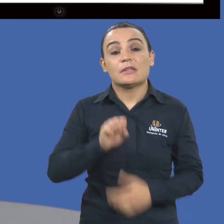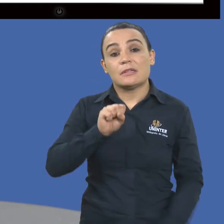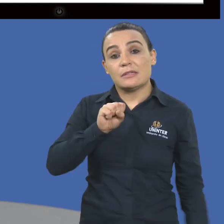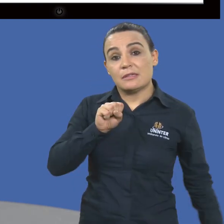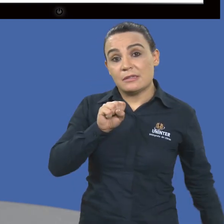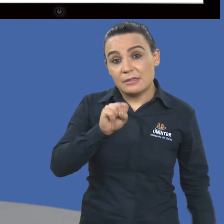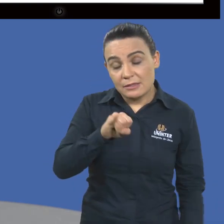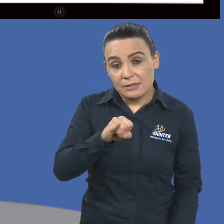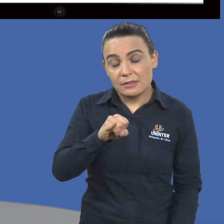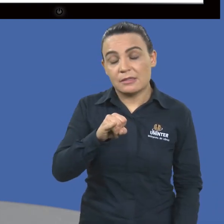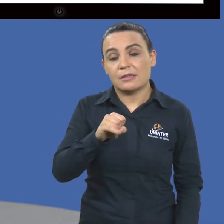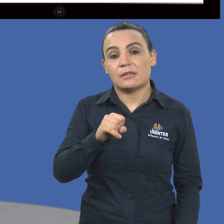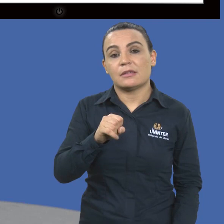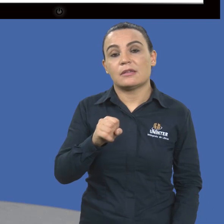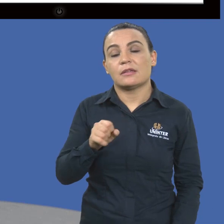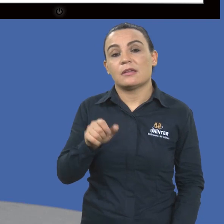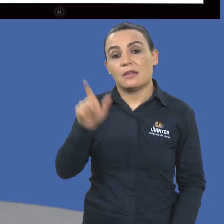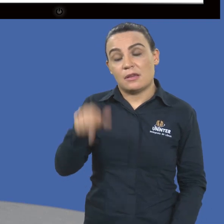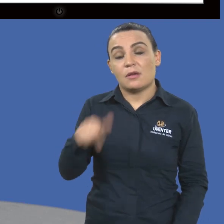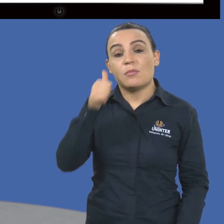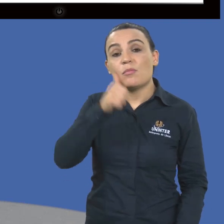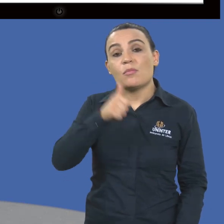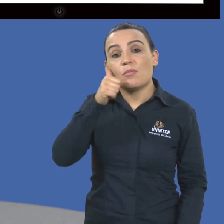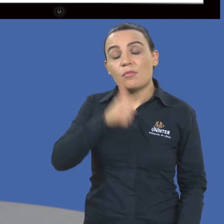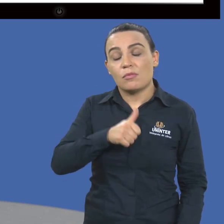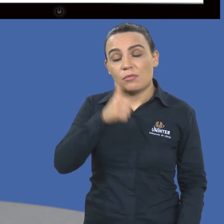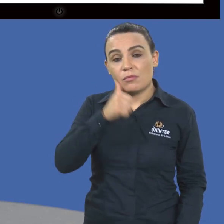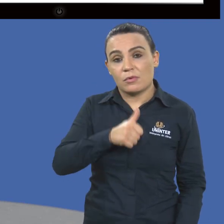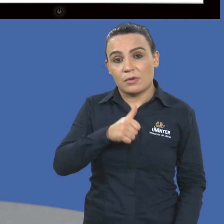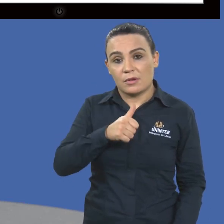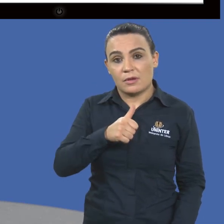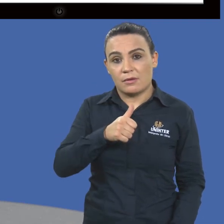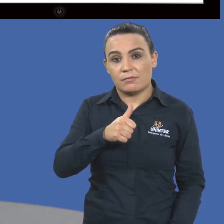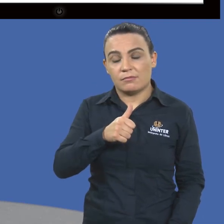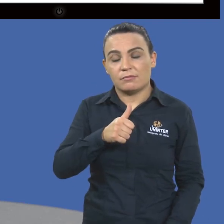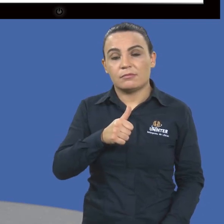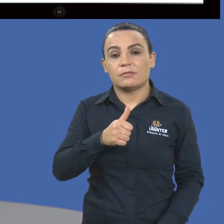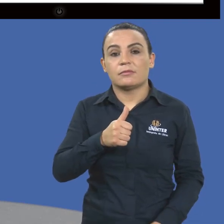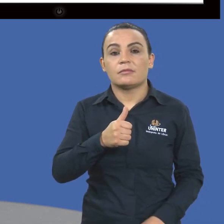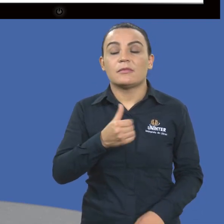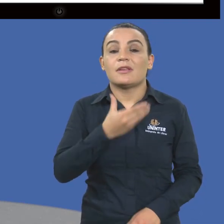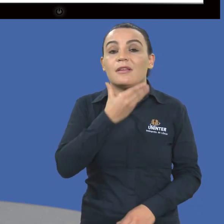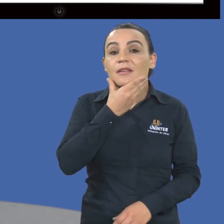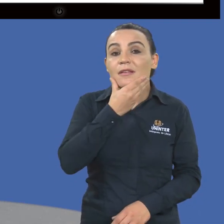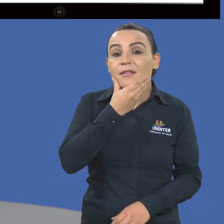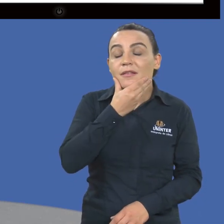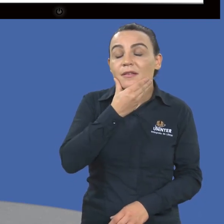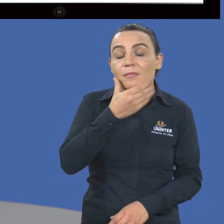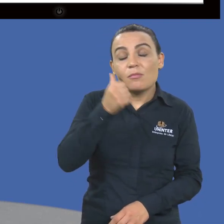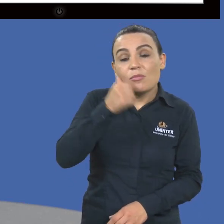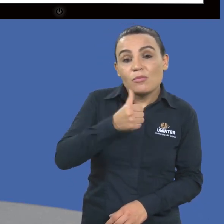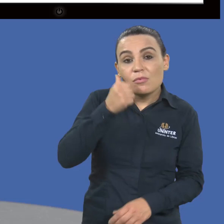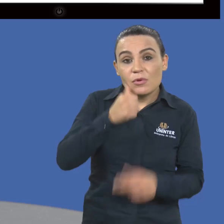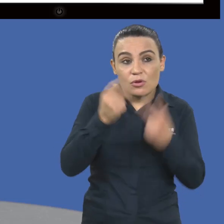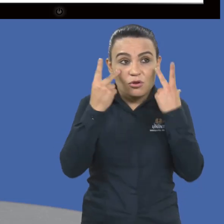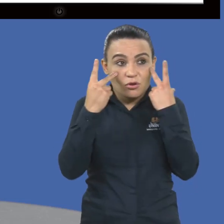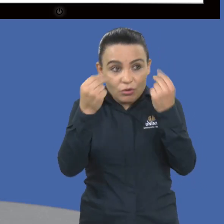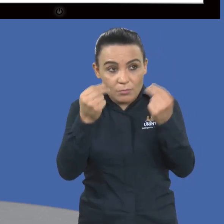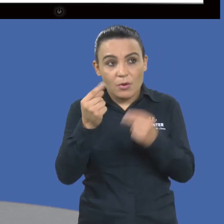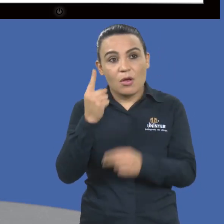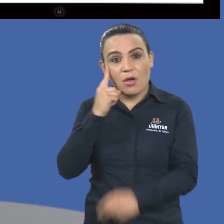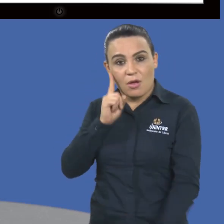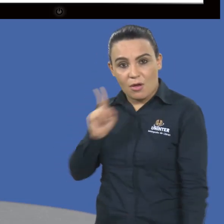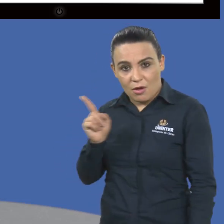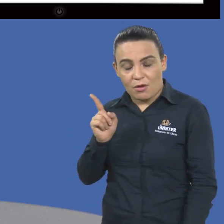Quando o indivíduo é do sexo feminino e normal, a representação